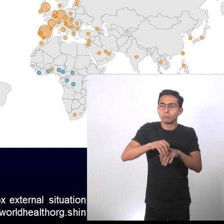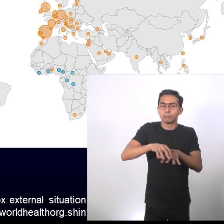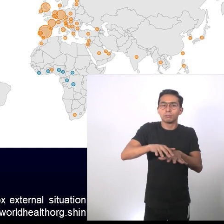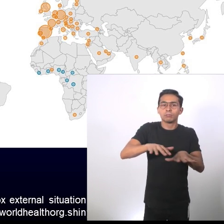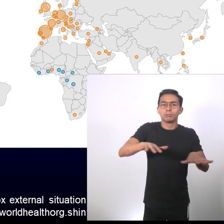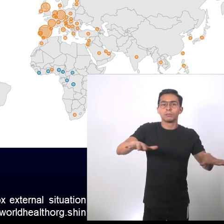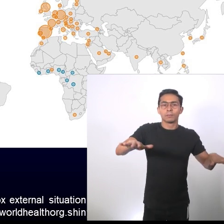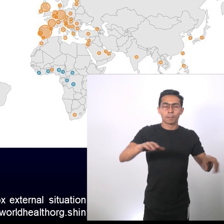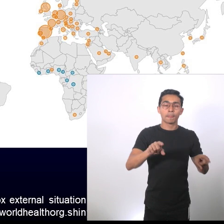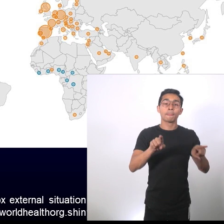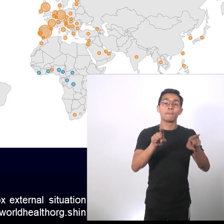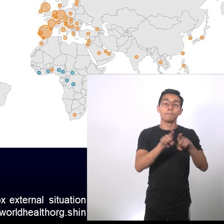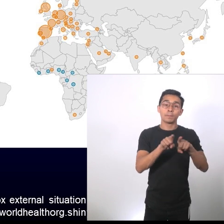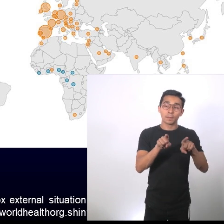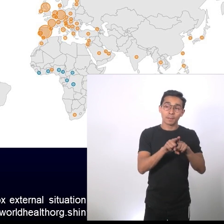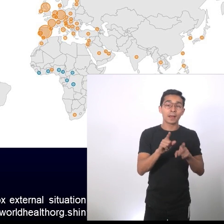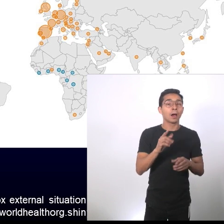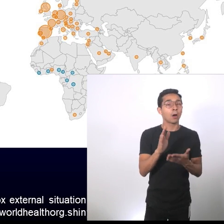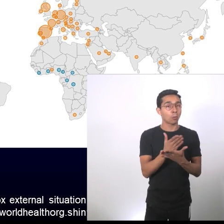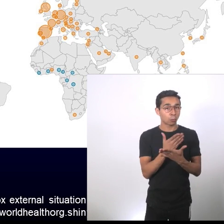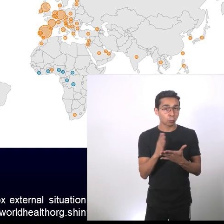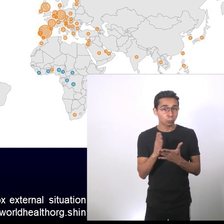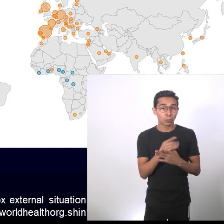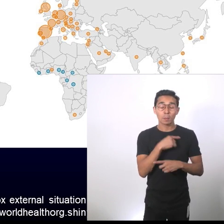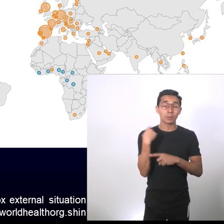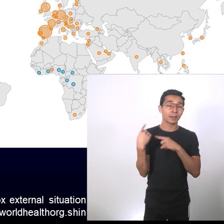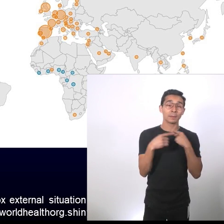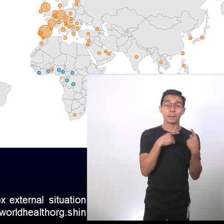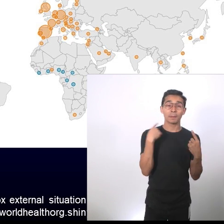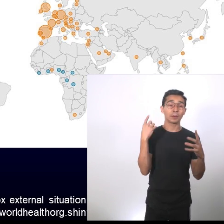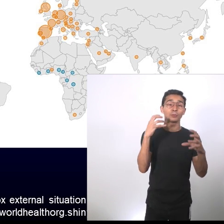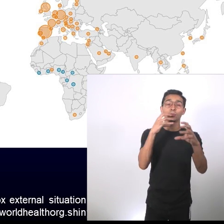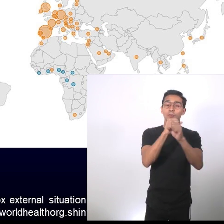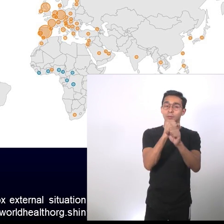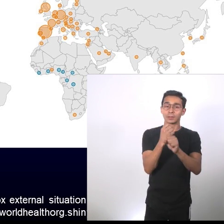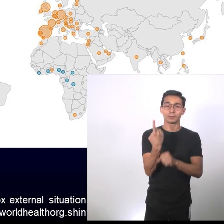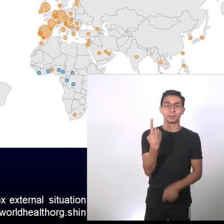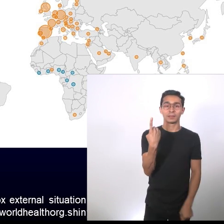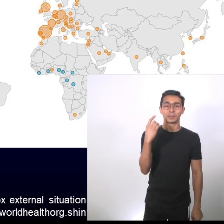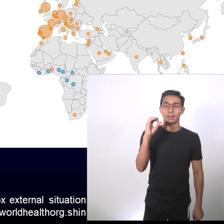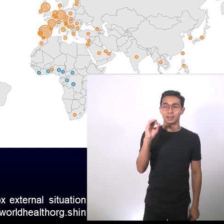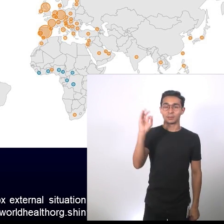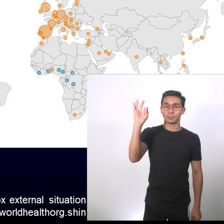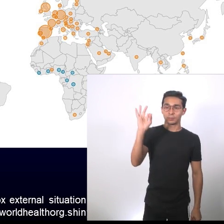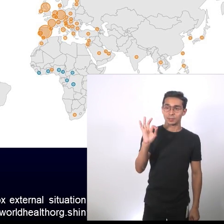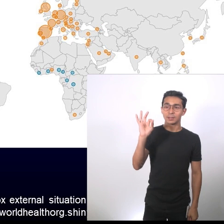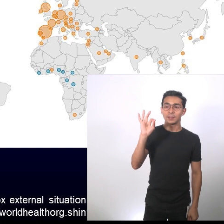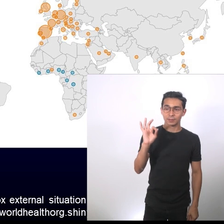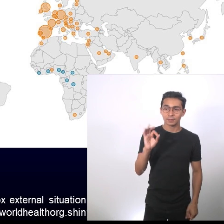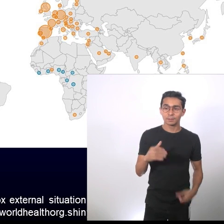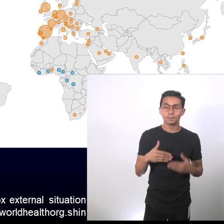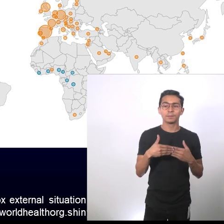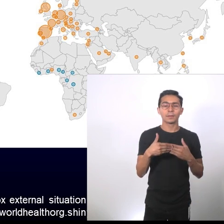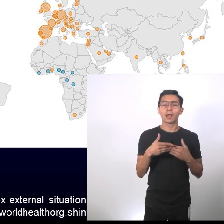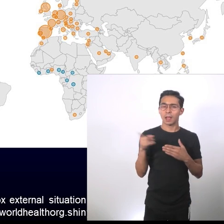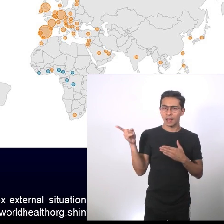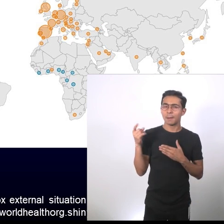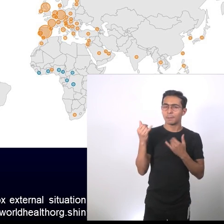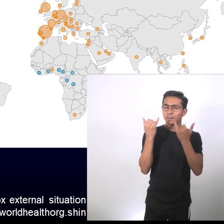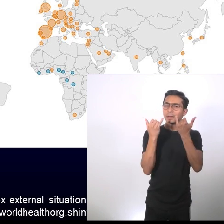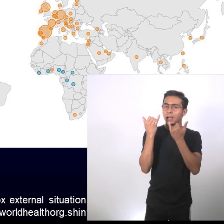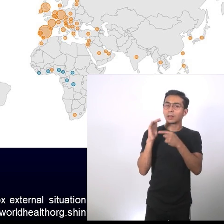até quase 10% com o clado do Congo. Ora, vamos aos dados que a Melissa apresentou para uma